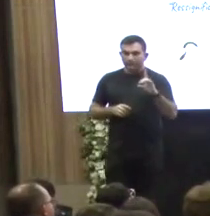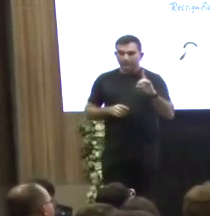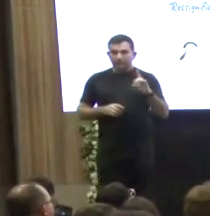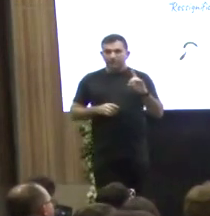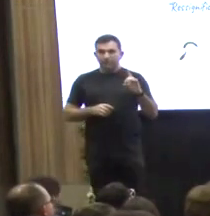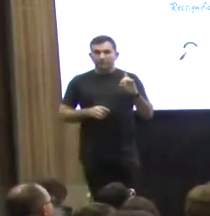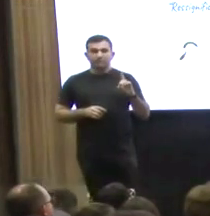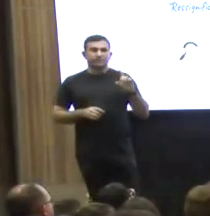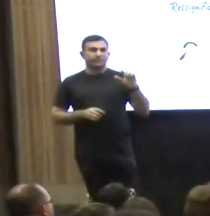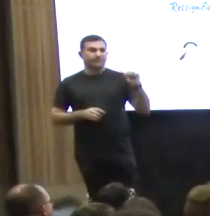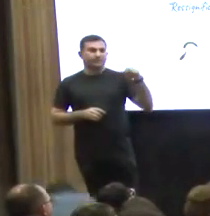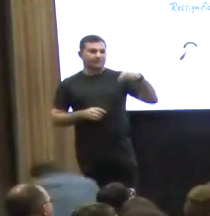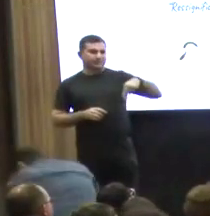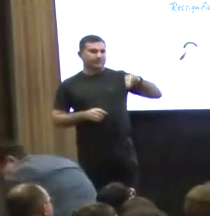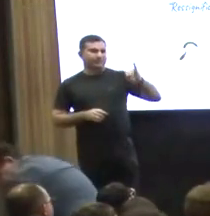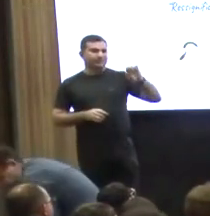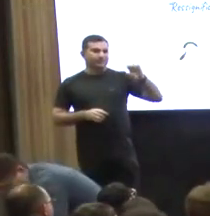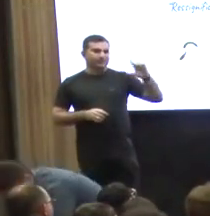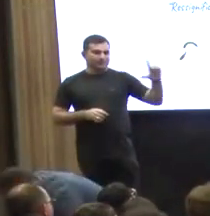aqui,